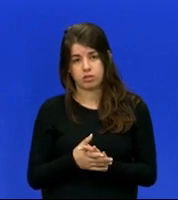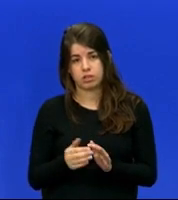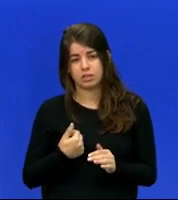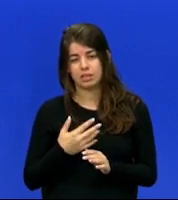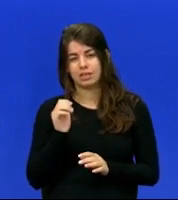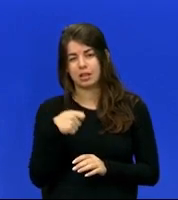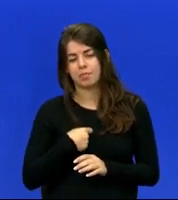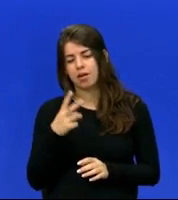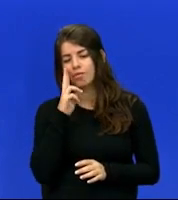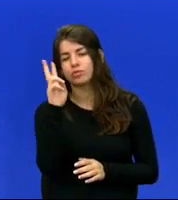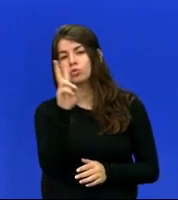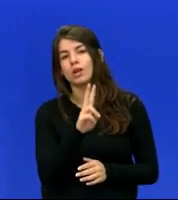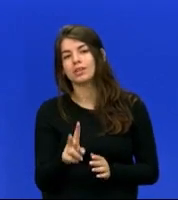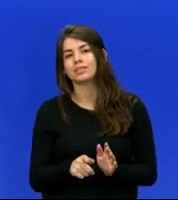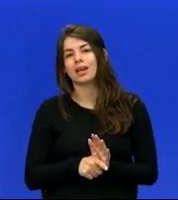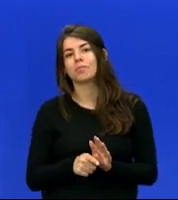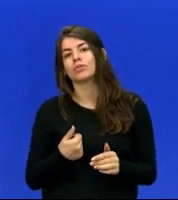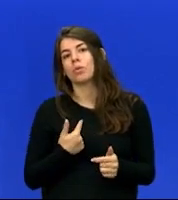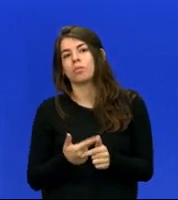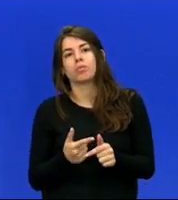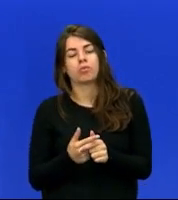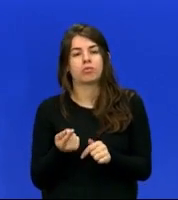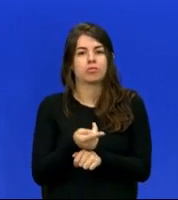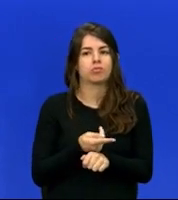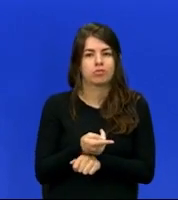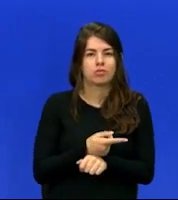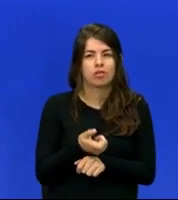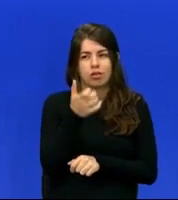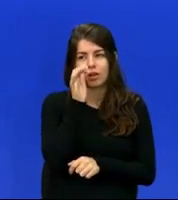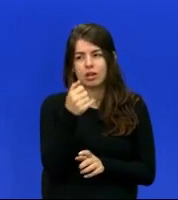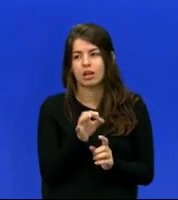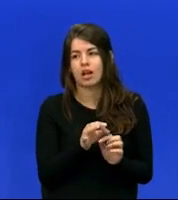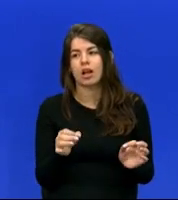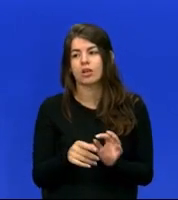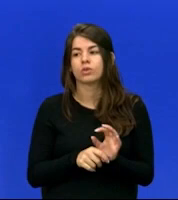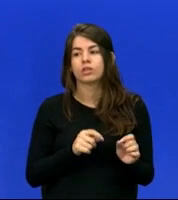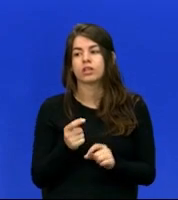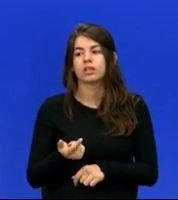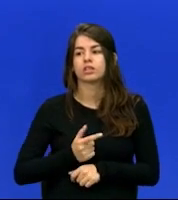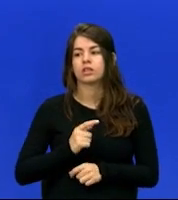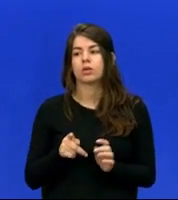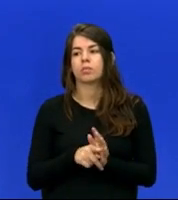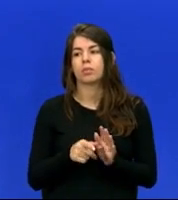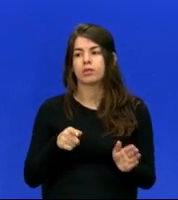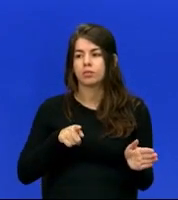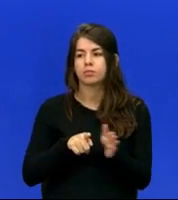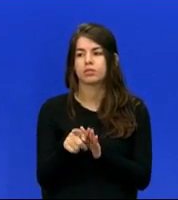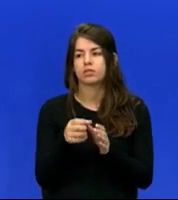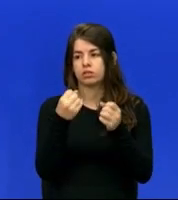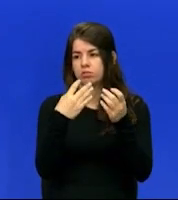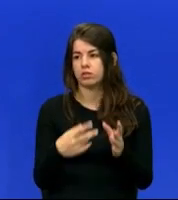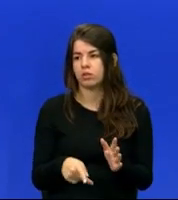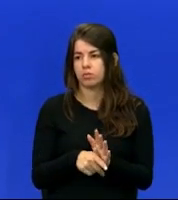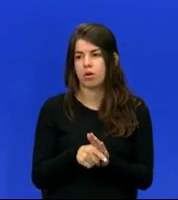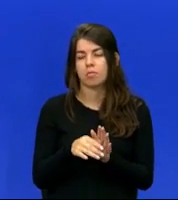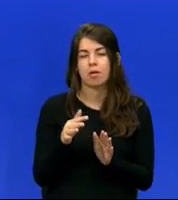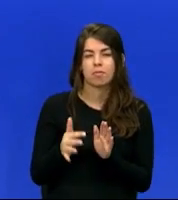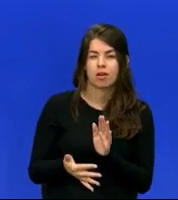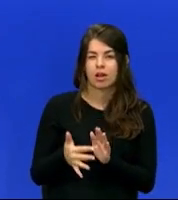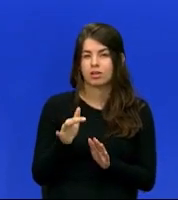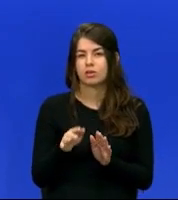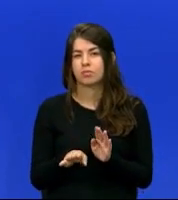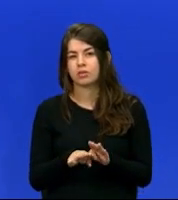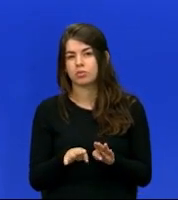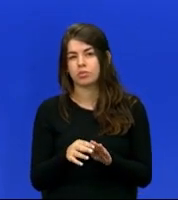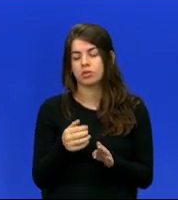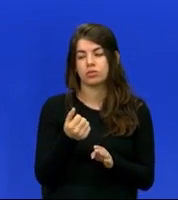consegue visualizar a área que eu procuro. Então, aqui no caso, o que é dado? No enunciado te passou a média, não é? Que